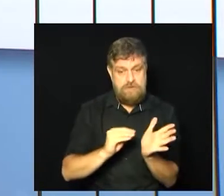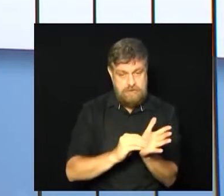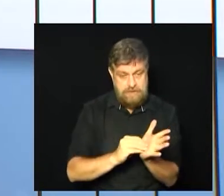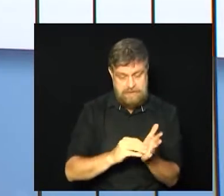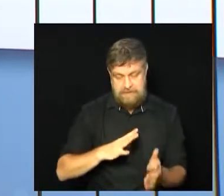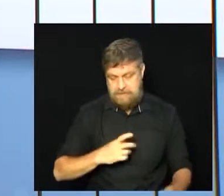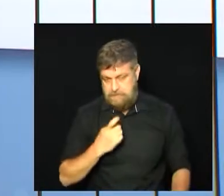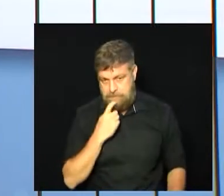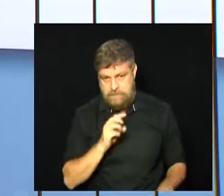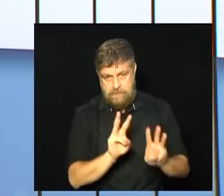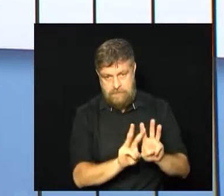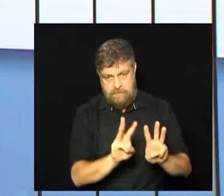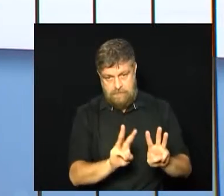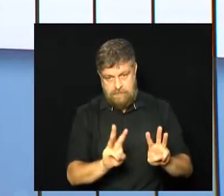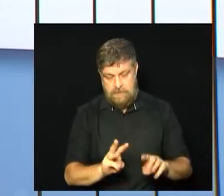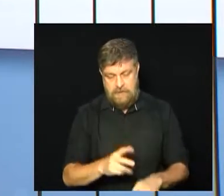de Campinas, no site